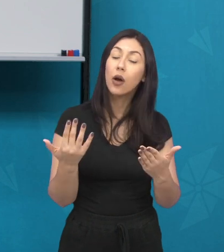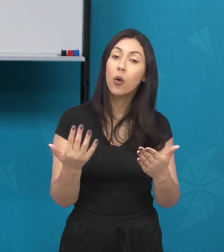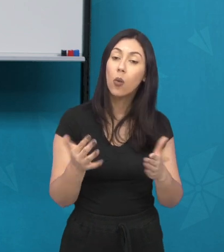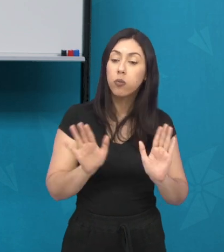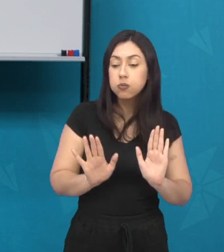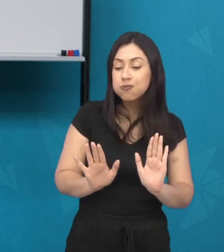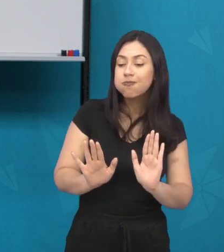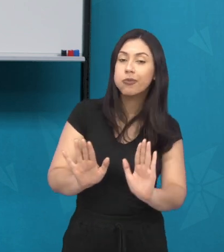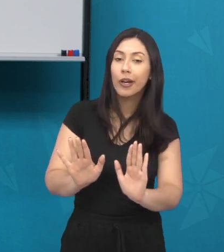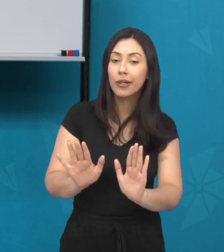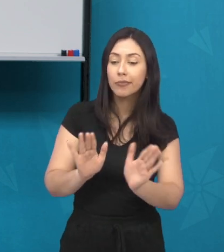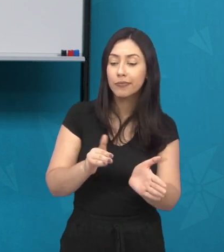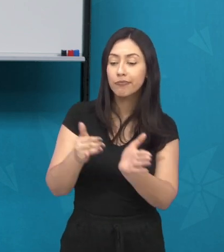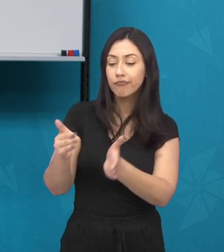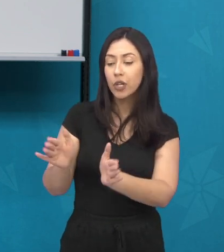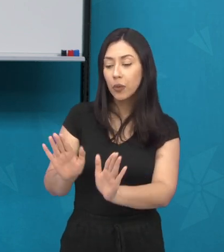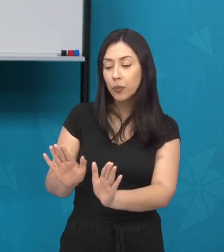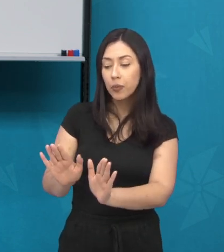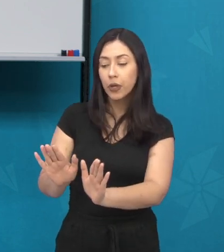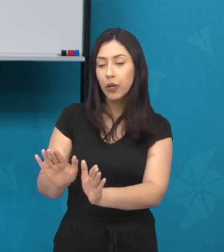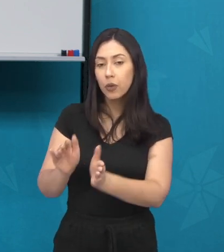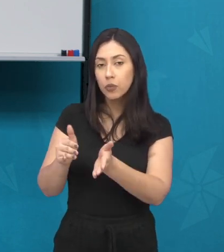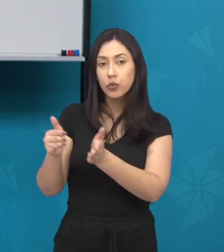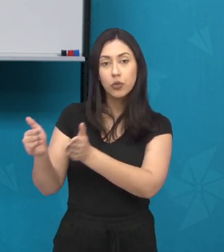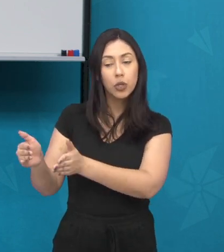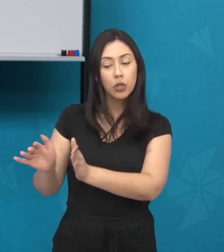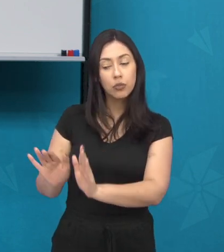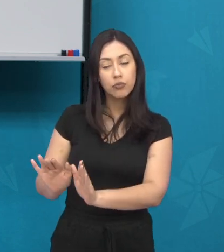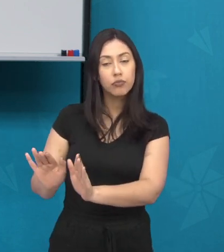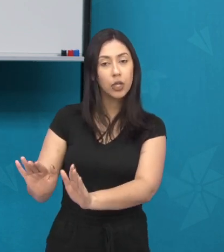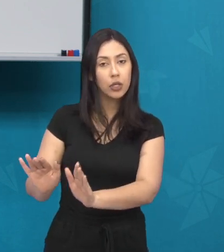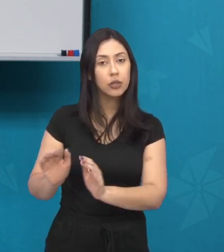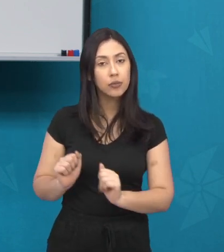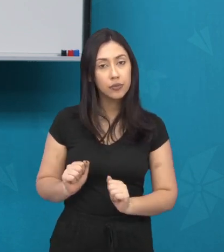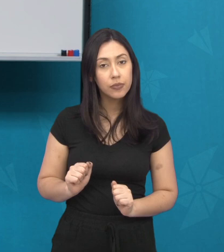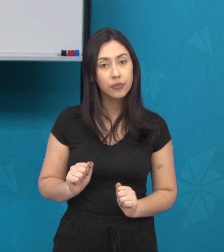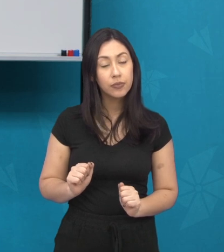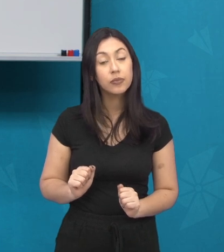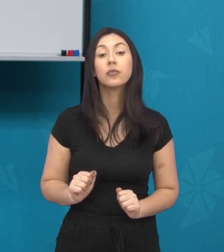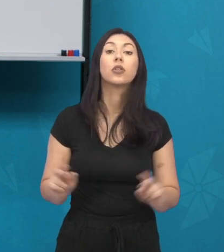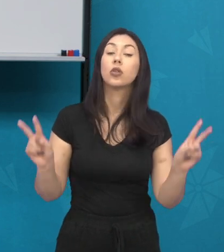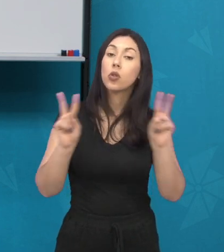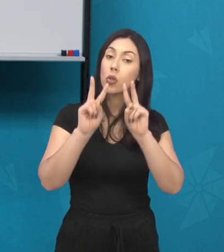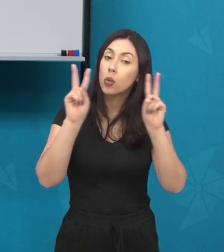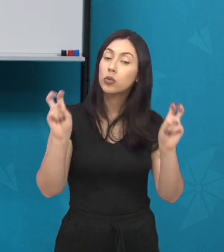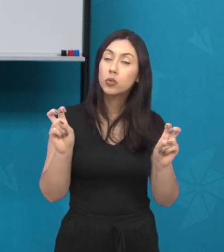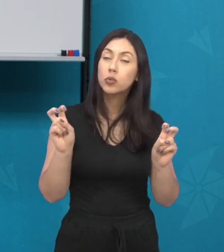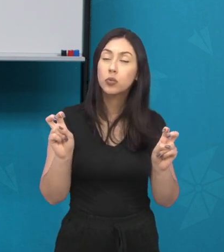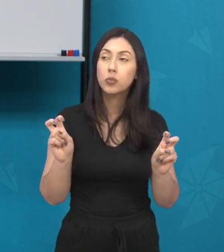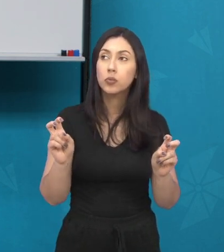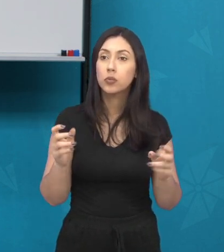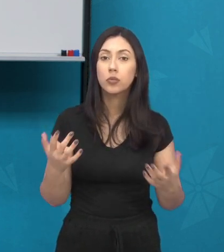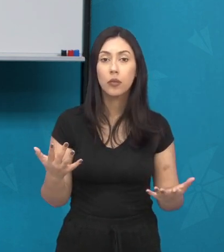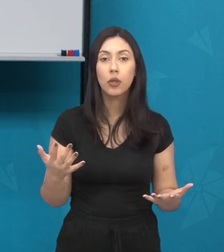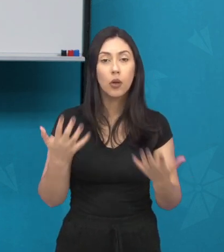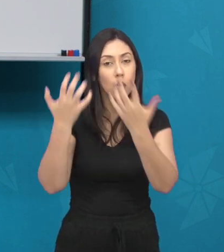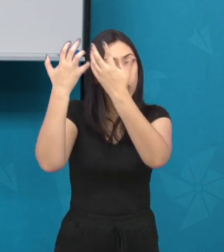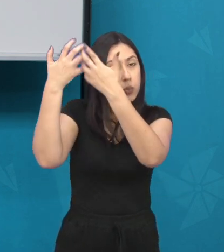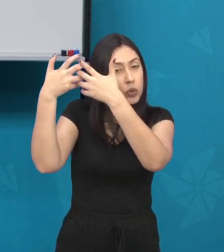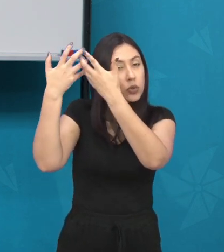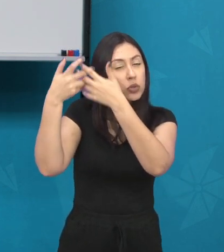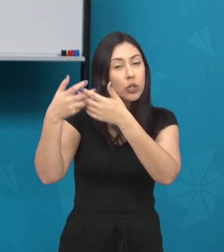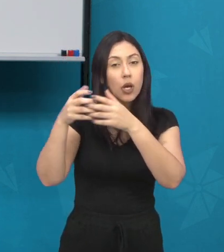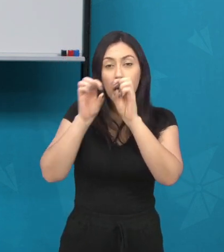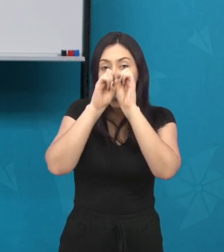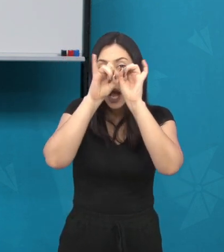parte da força é usada em um uma parte da força é usada em dois o que sobra é usado na caixa TR e esse assunto esse esse essa esse